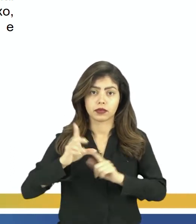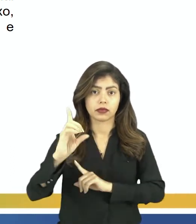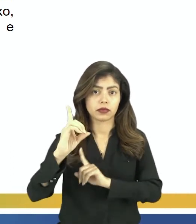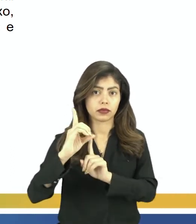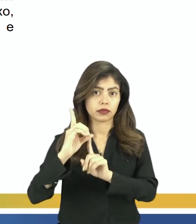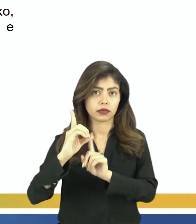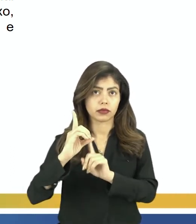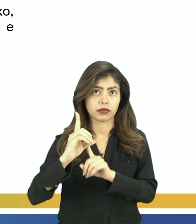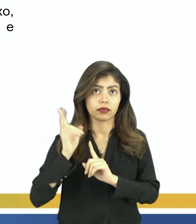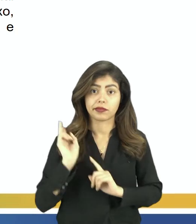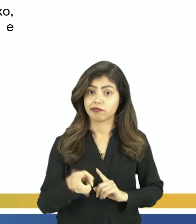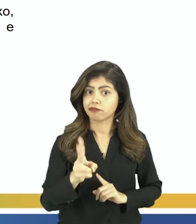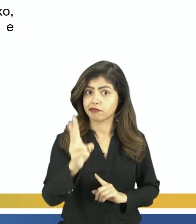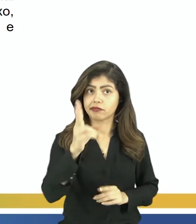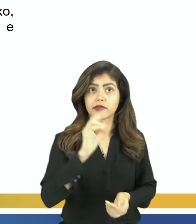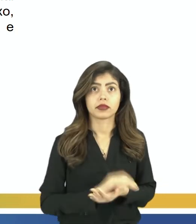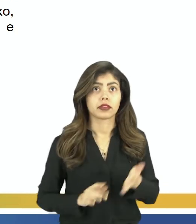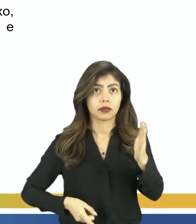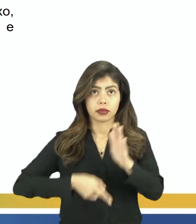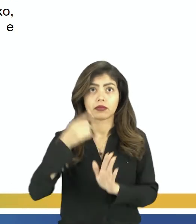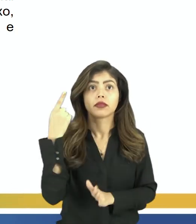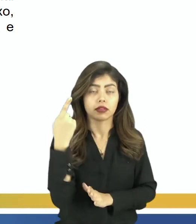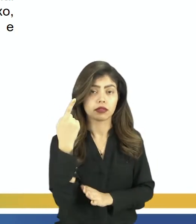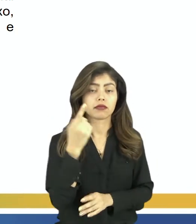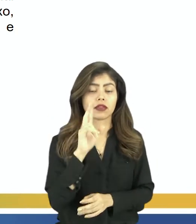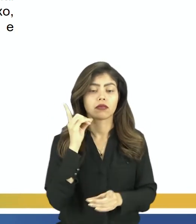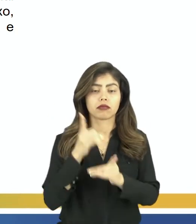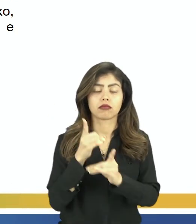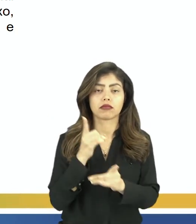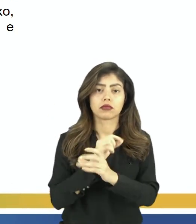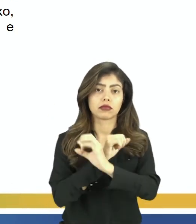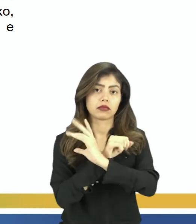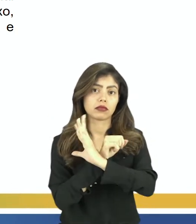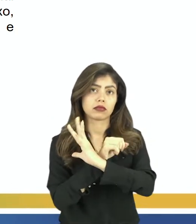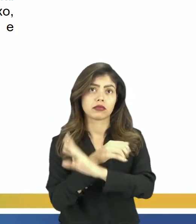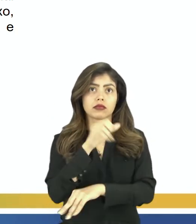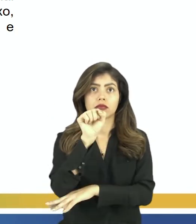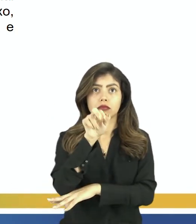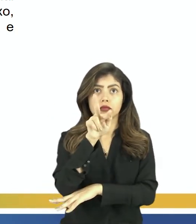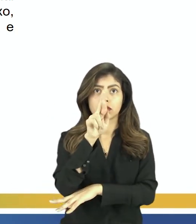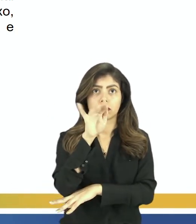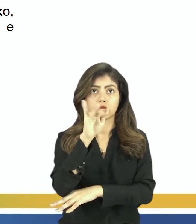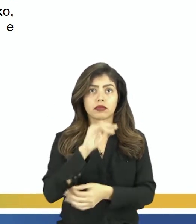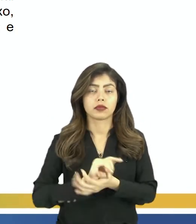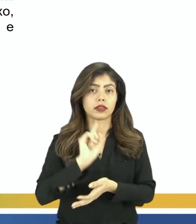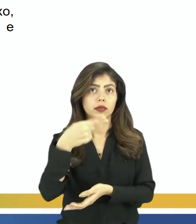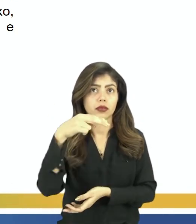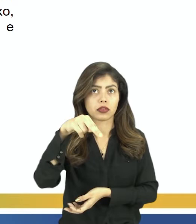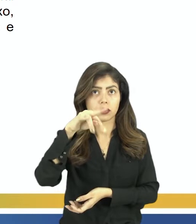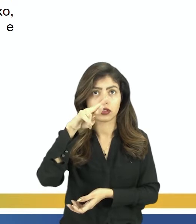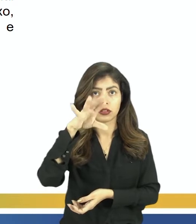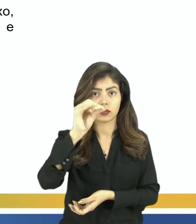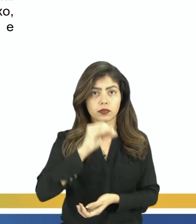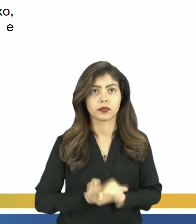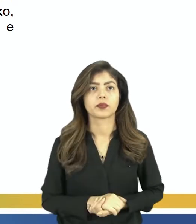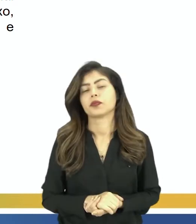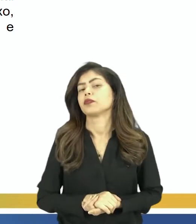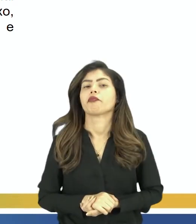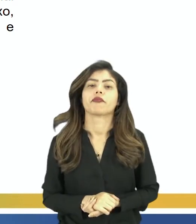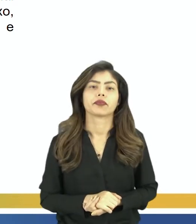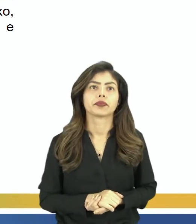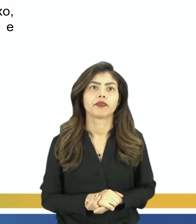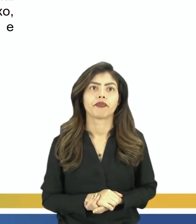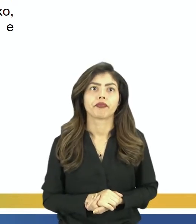pede respectivamente. Então primeiro a gente vai identificar o ácido sulfúrico e depois o ácido nítrico. Então